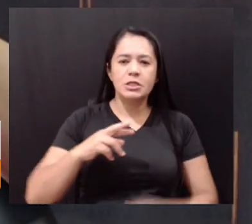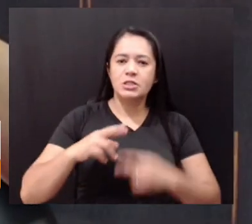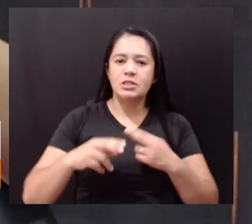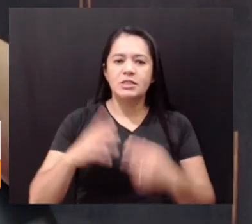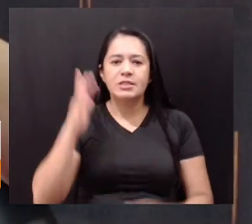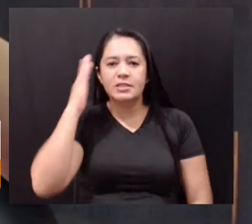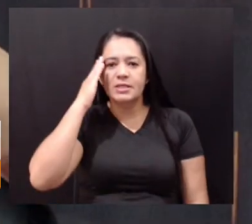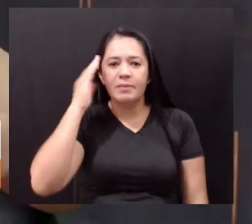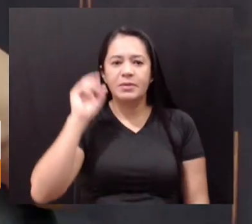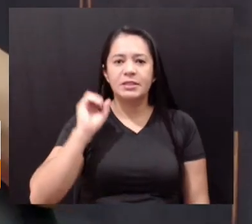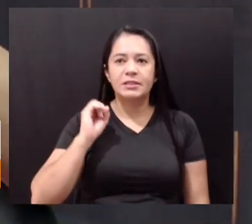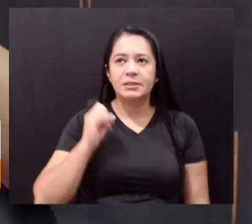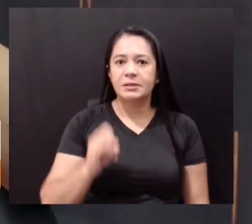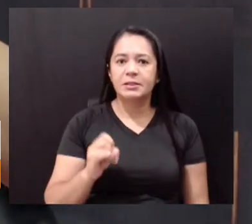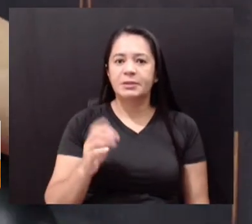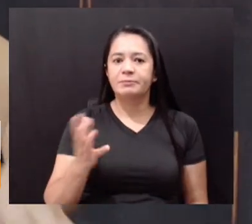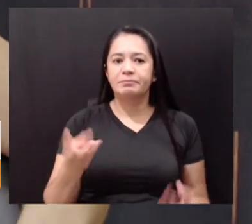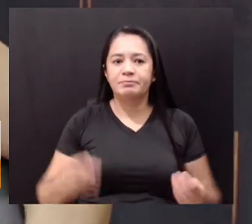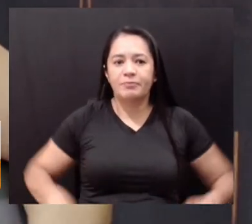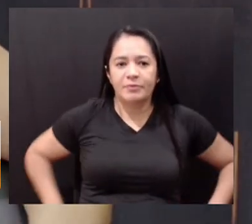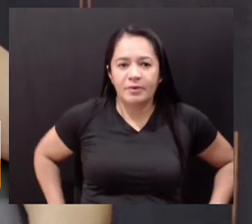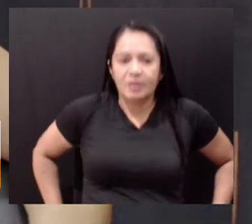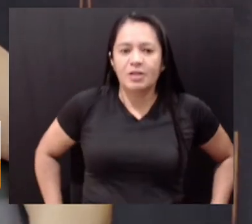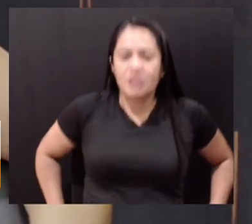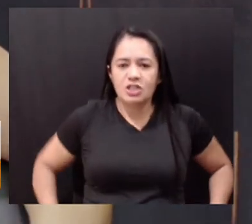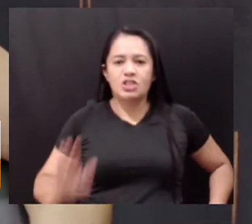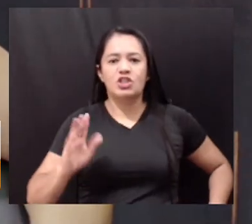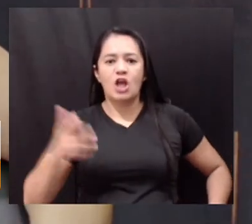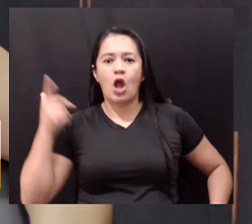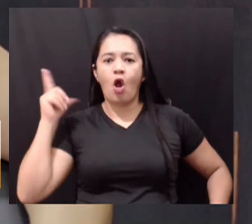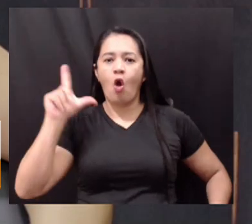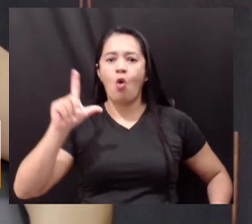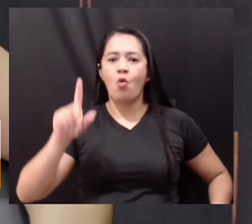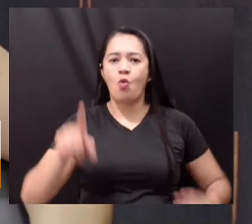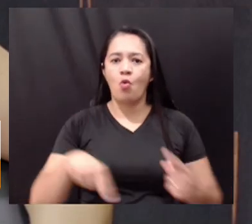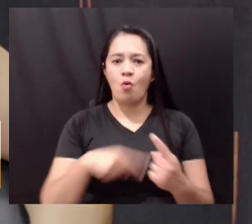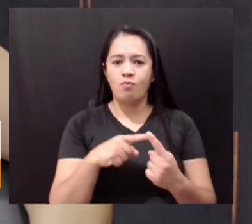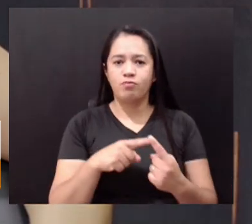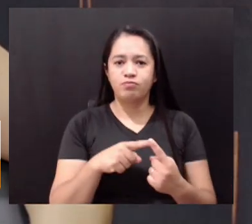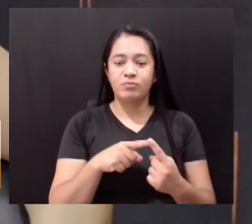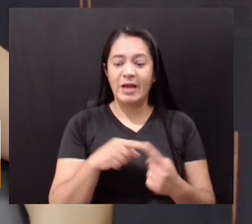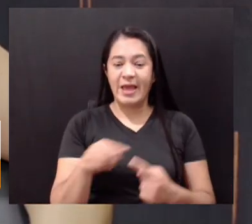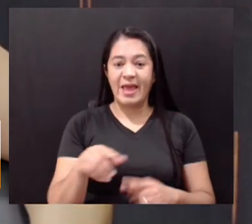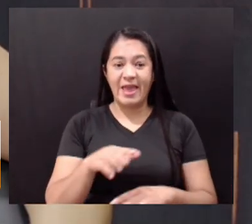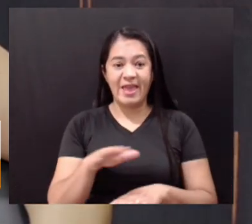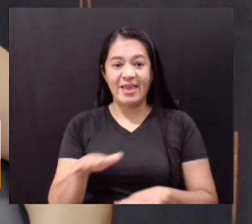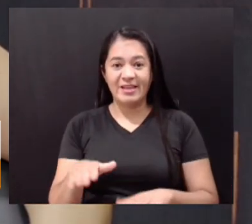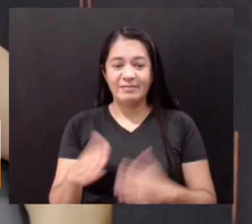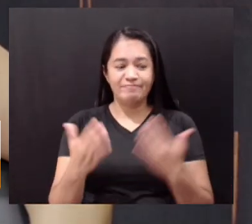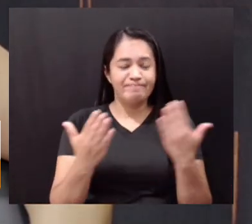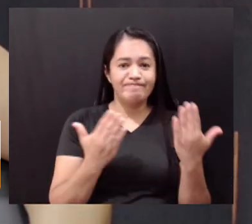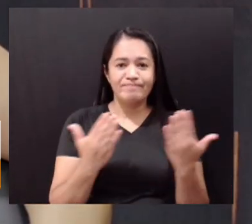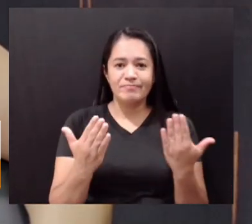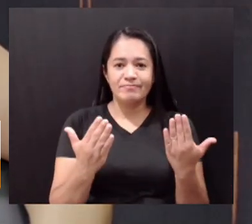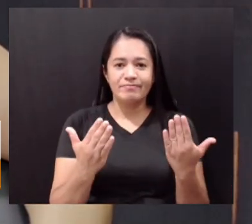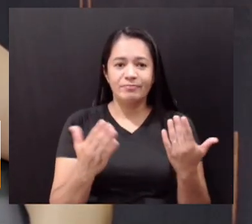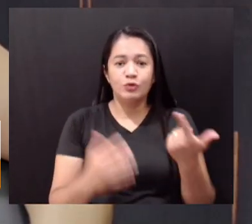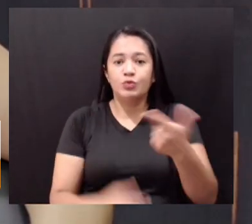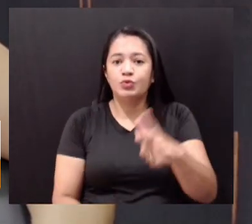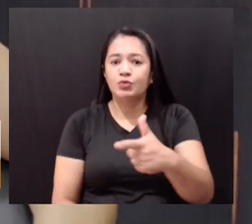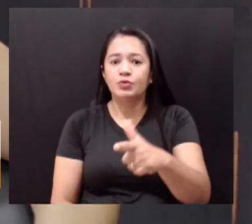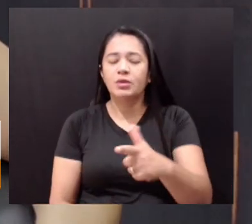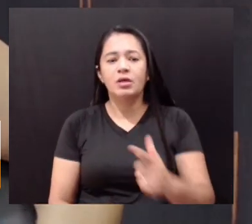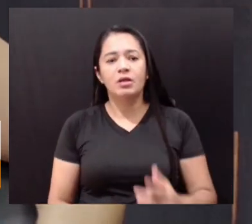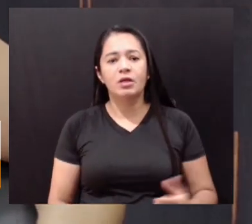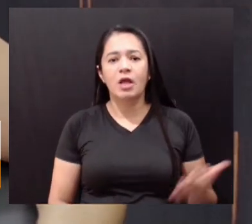já, chegou na meta. Então eles não têm esse parâmetro, por exemplo, que, antigamente se